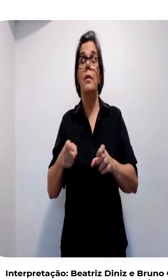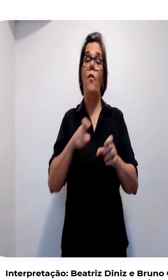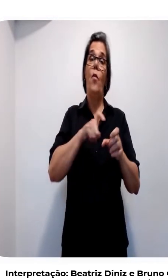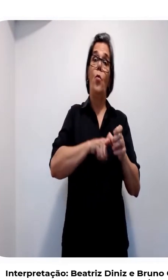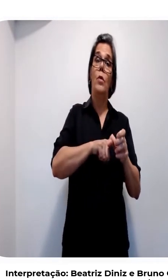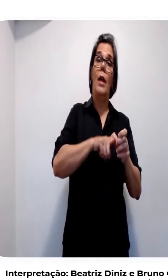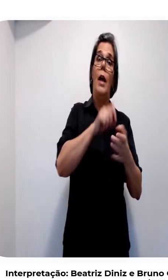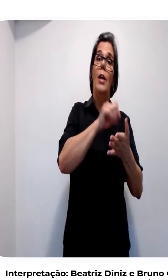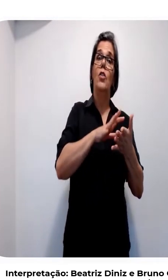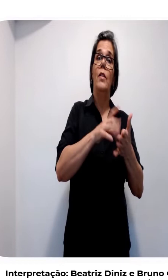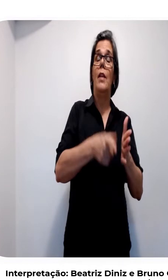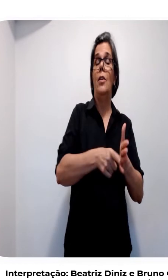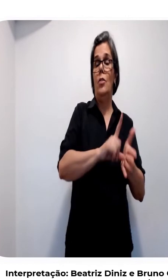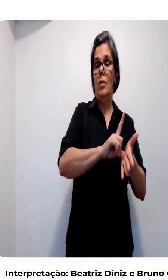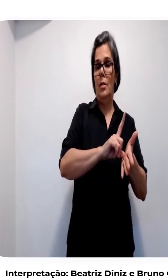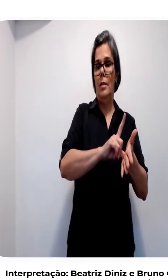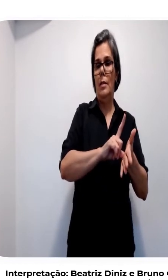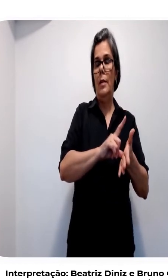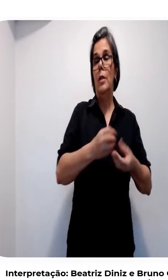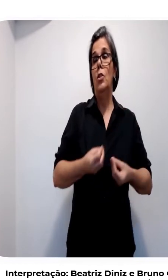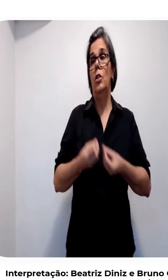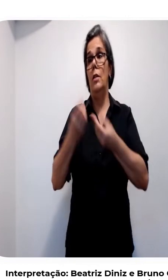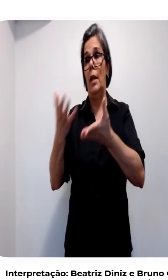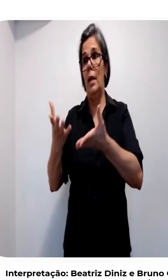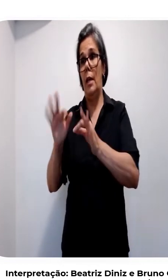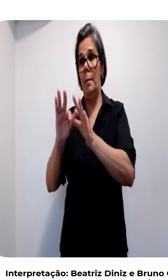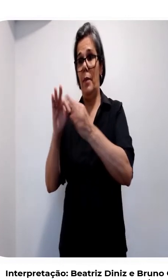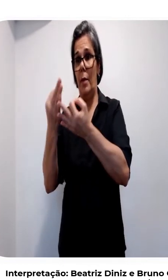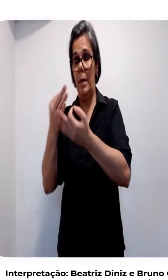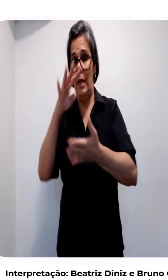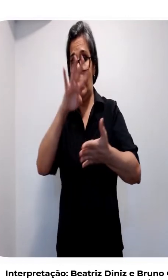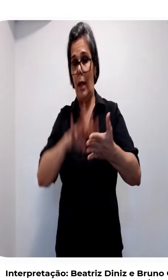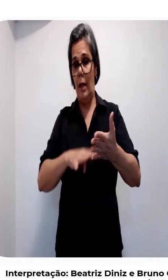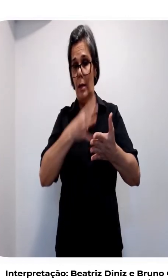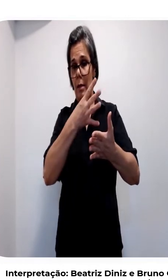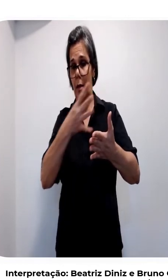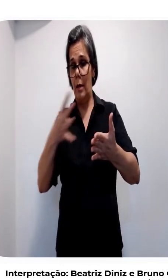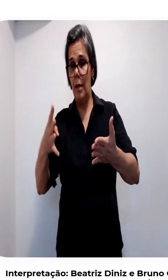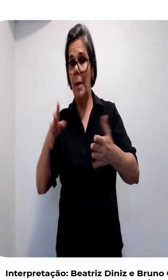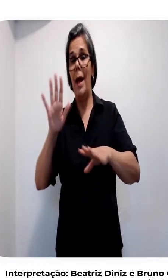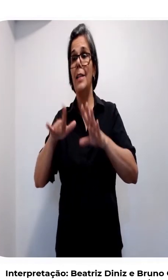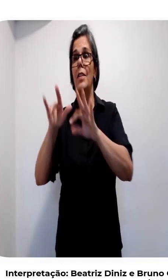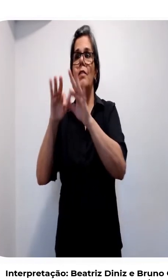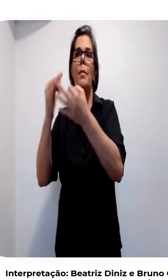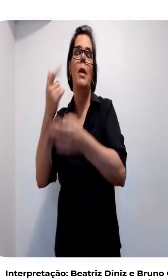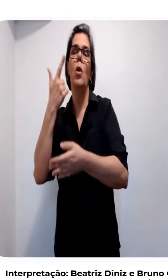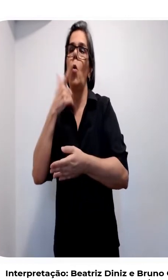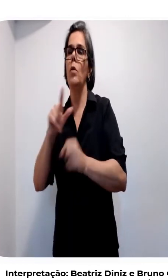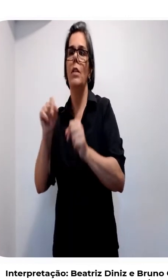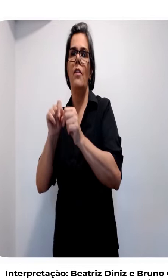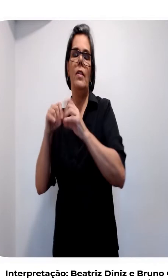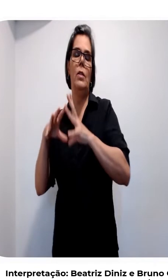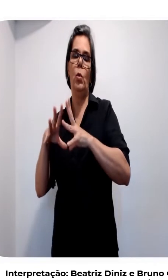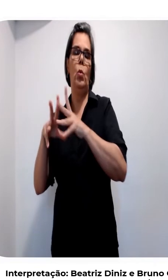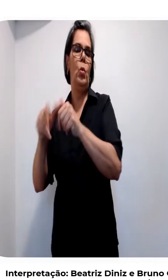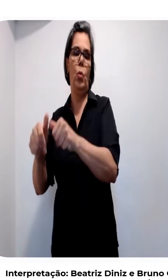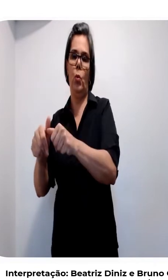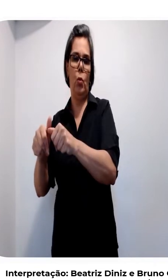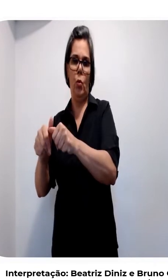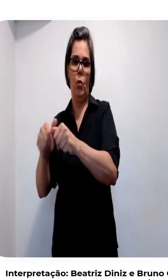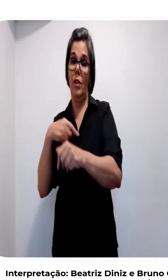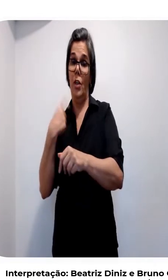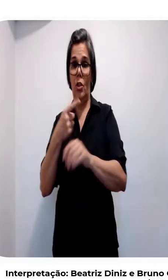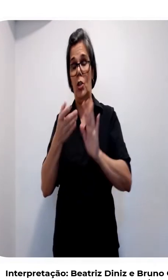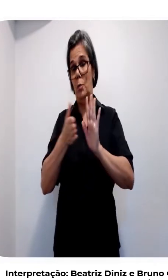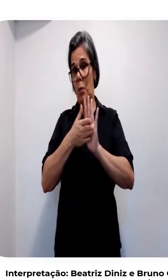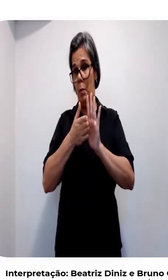gente manda um calendário para a família, né, e por mais que a família muitas vezes não consiga fazer todas as atividades propostas, a gente manda